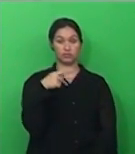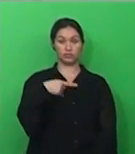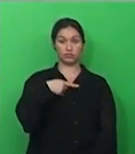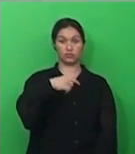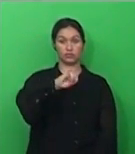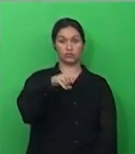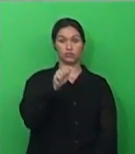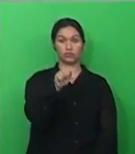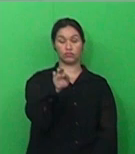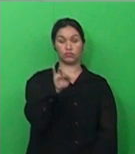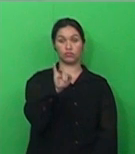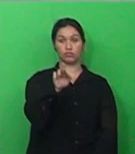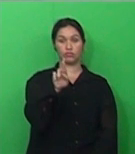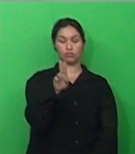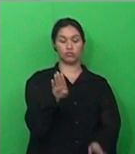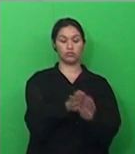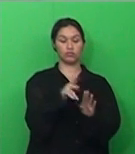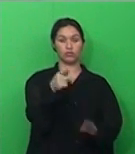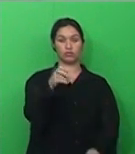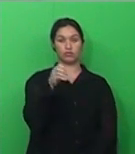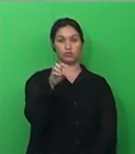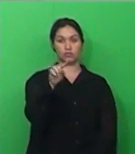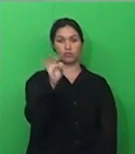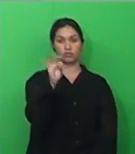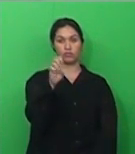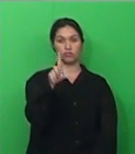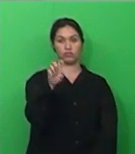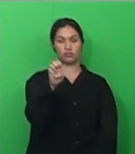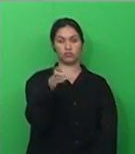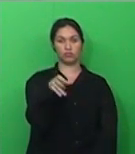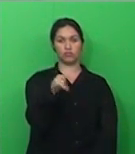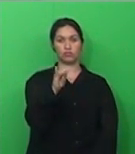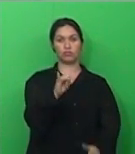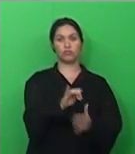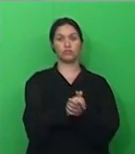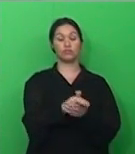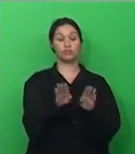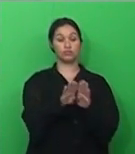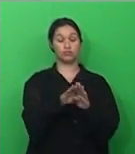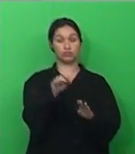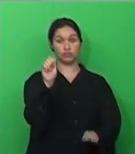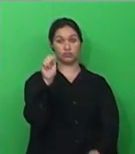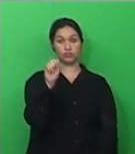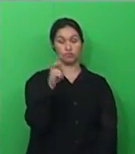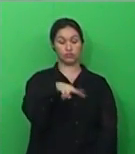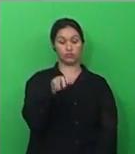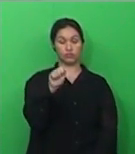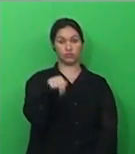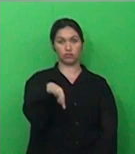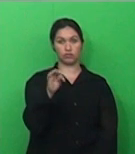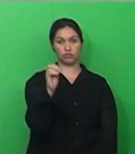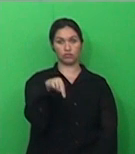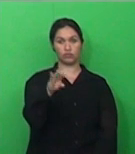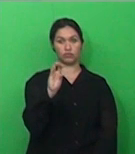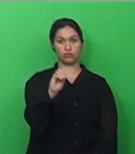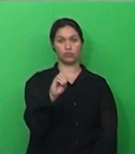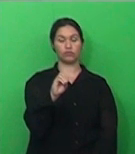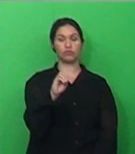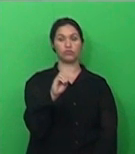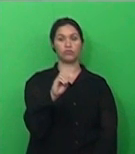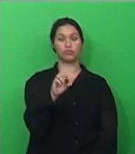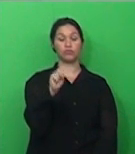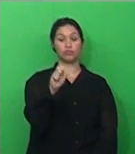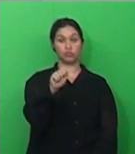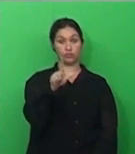Potelec, os vereadores que já se manifestaram, a primeira comissão, o vereador Antônio Manuel, o vereador Júlio Kaminski, vereador Aldinei Potelec, vereador